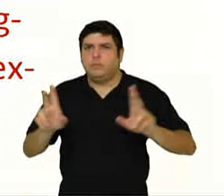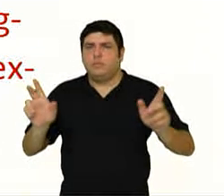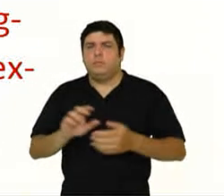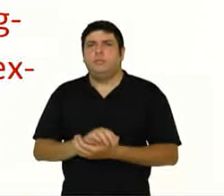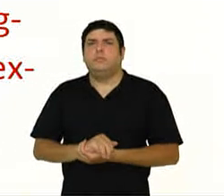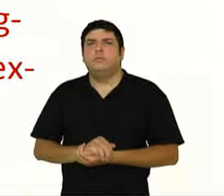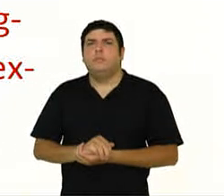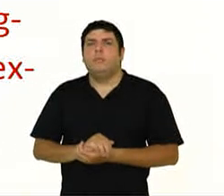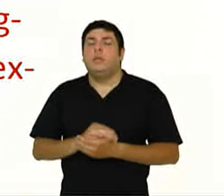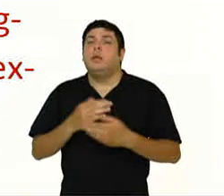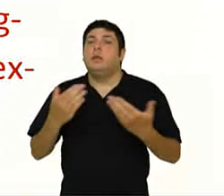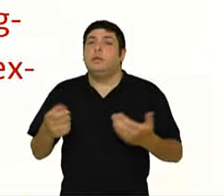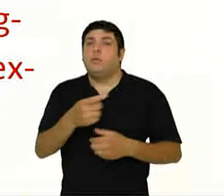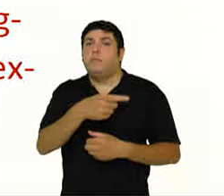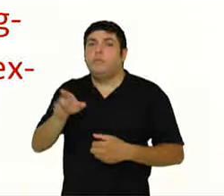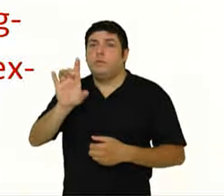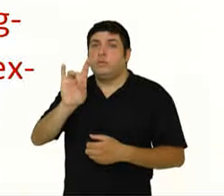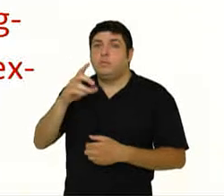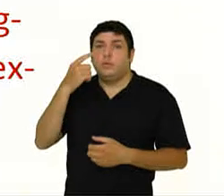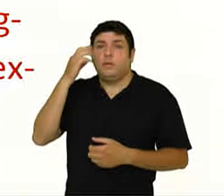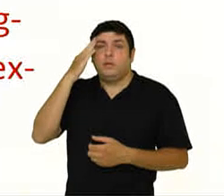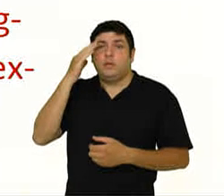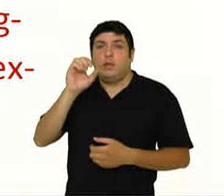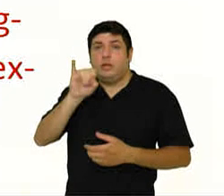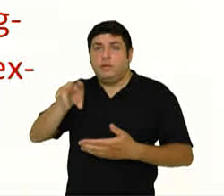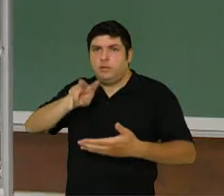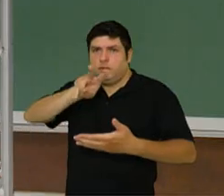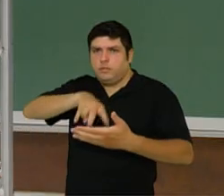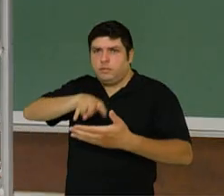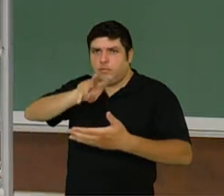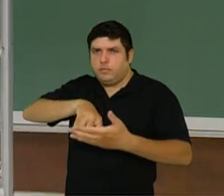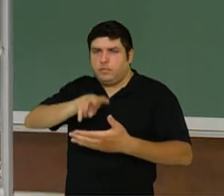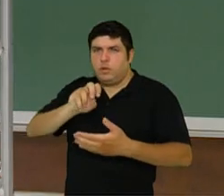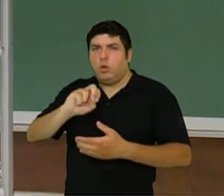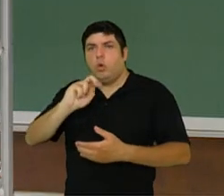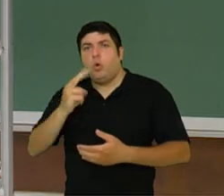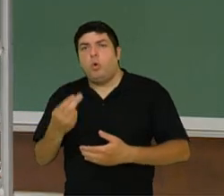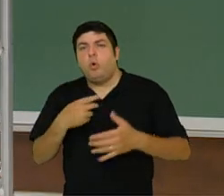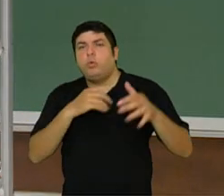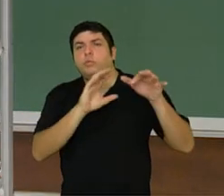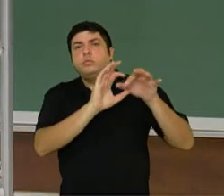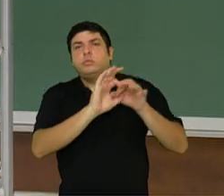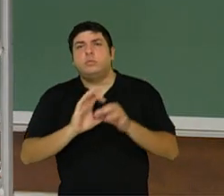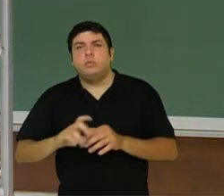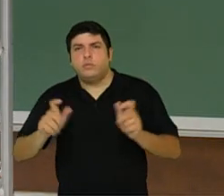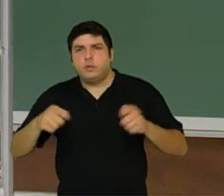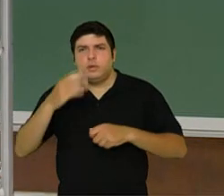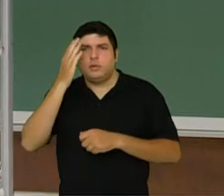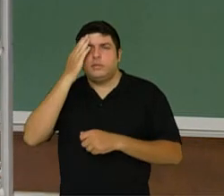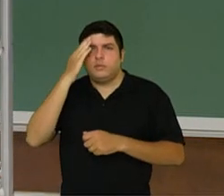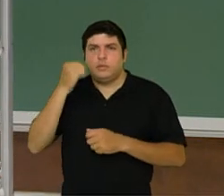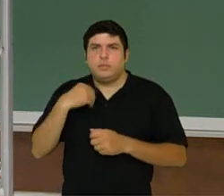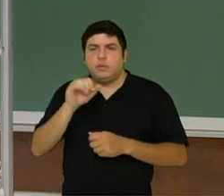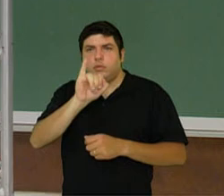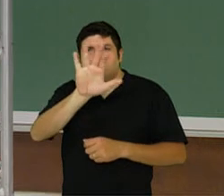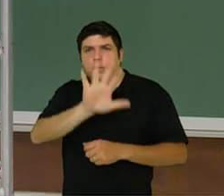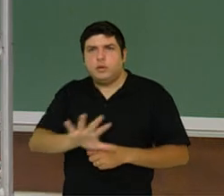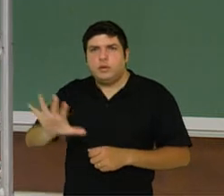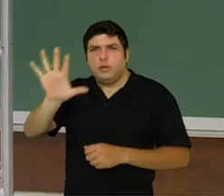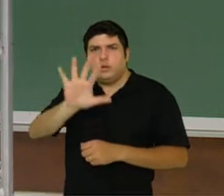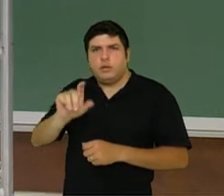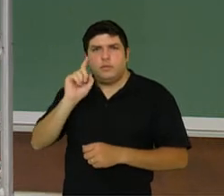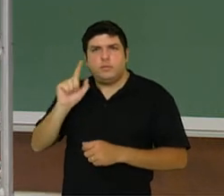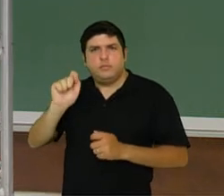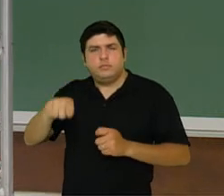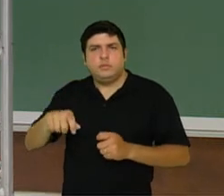você só vai saber na hora que você estiver lendo, se estiver lendo mesmo, ou ali no contexto da imagem, que você não fica com dúvida, né,